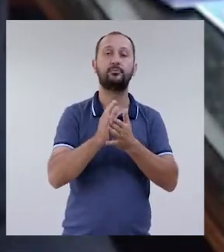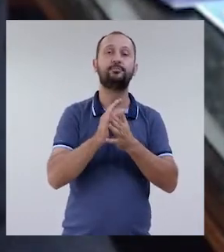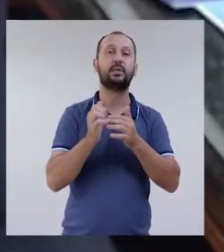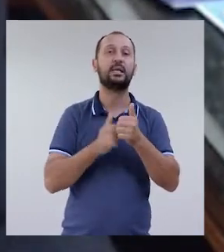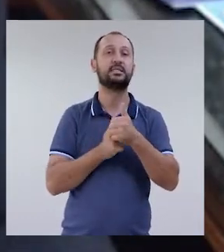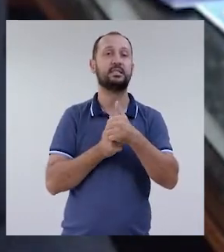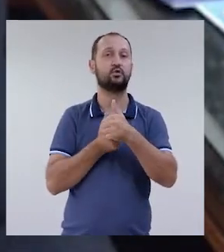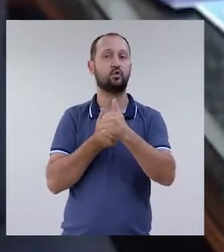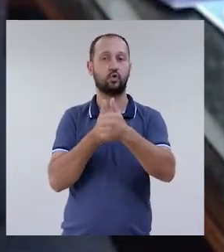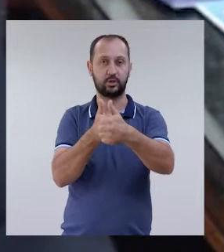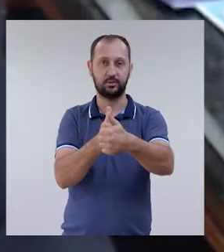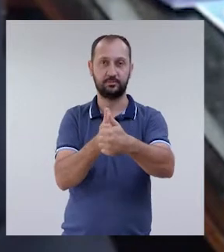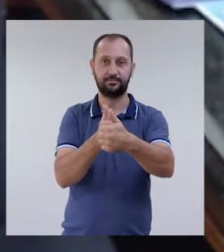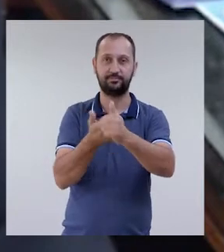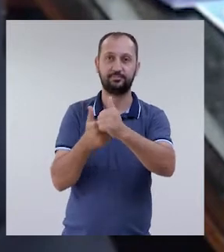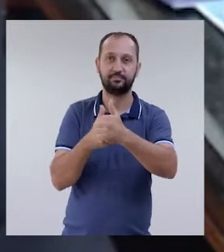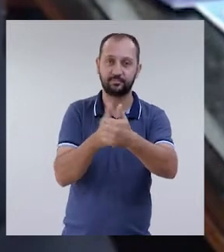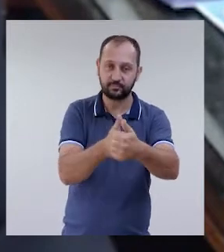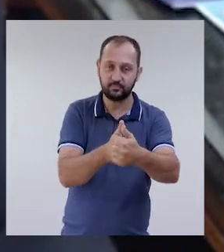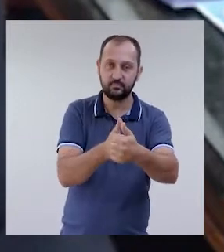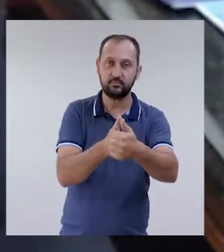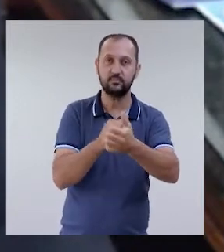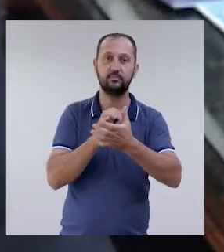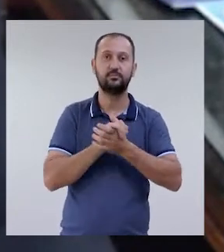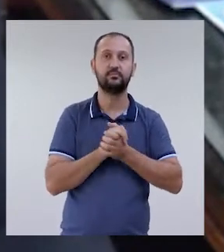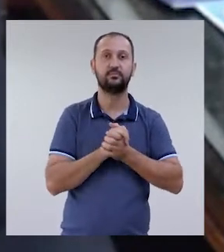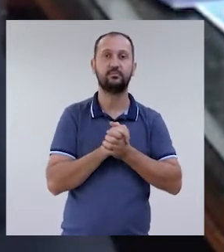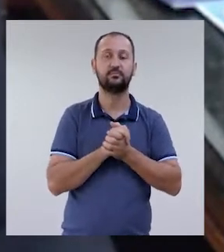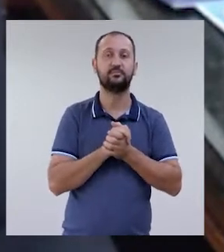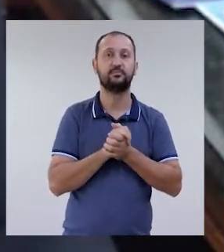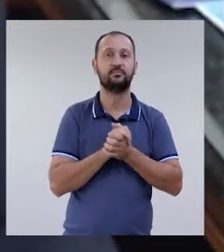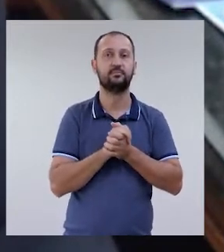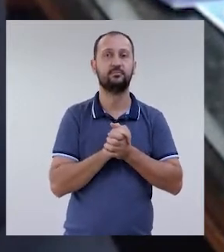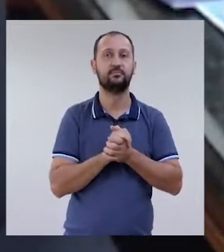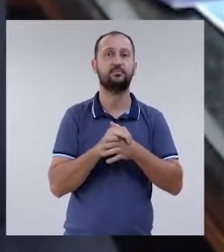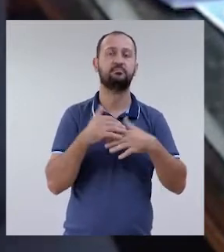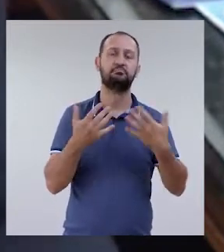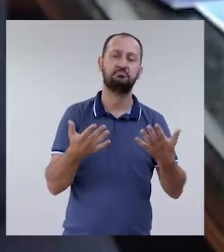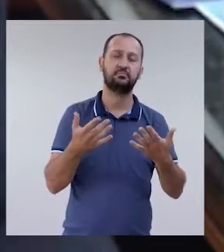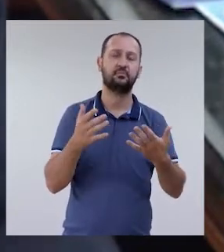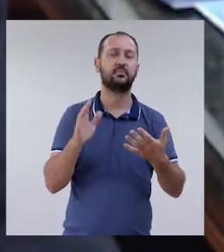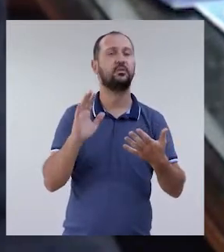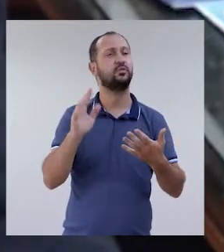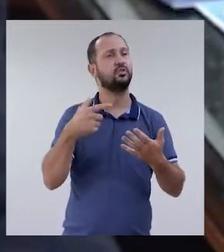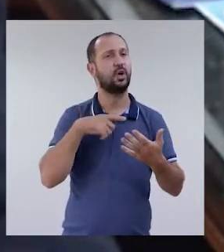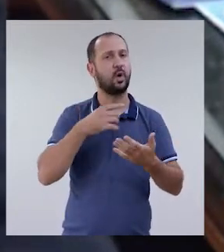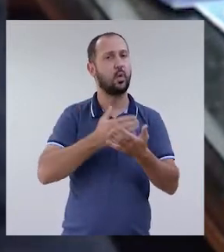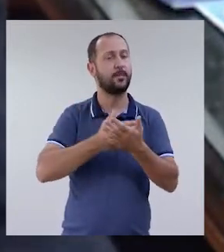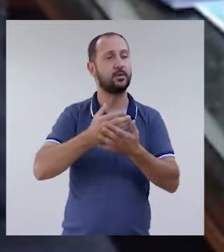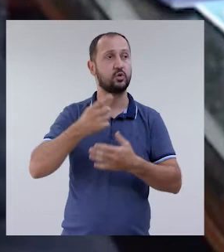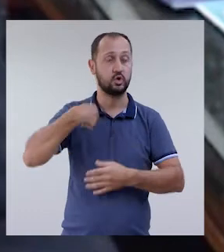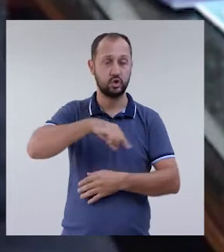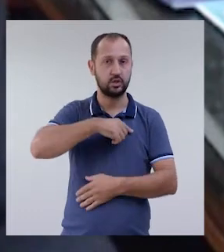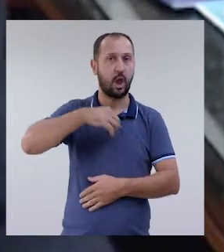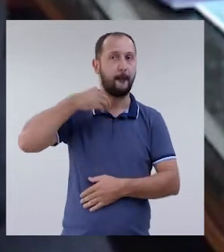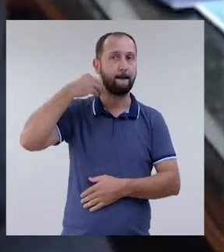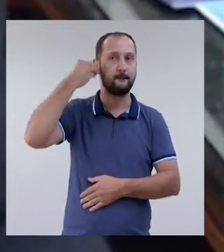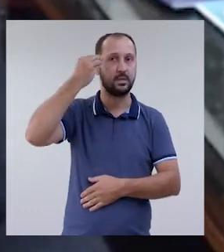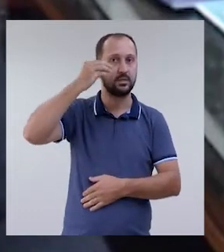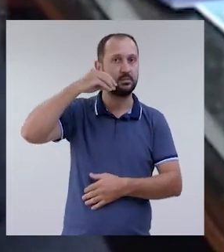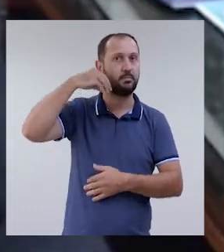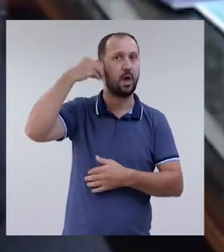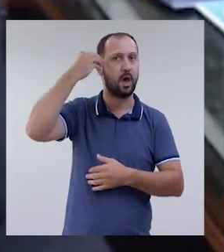alguns assessores de magistrados. Bom, e isso aí já nos deu uma